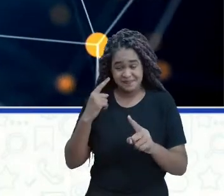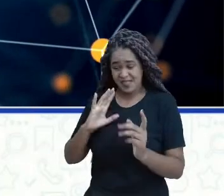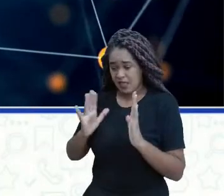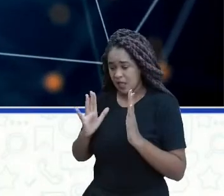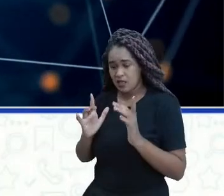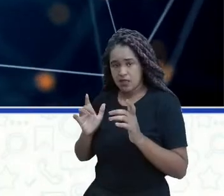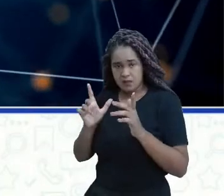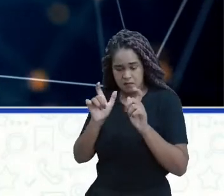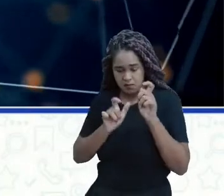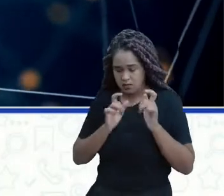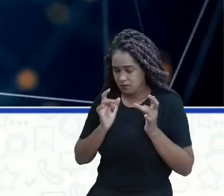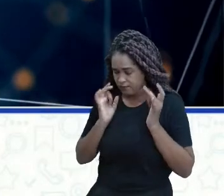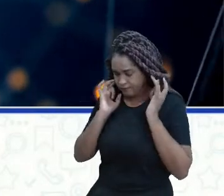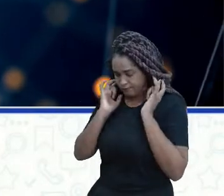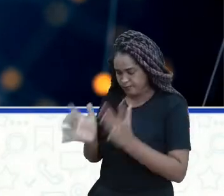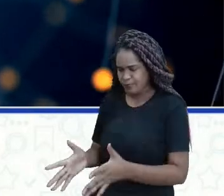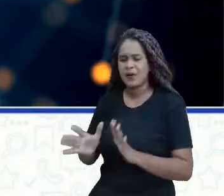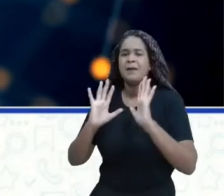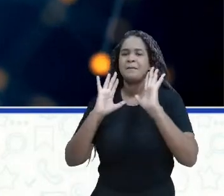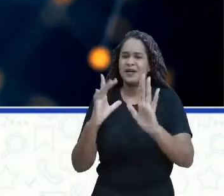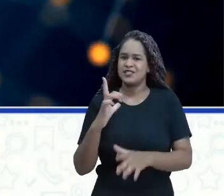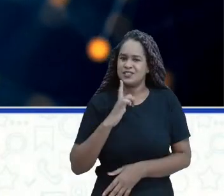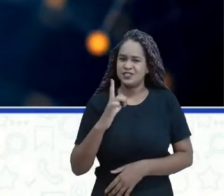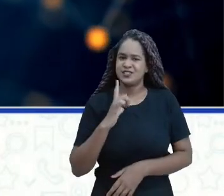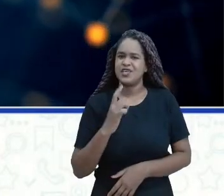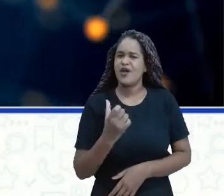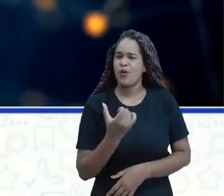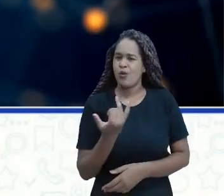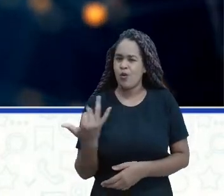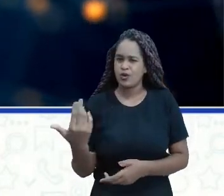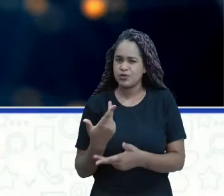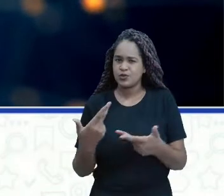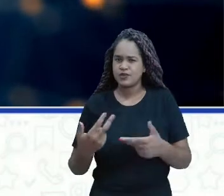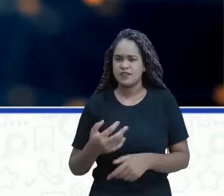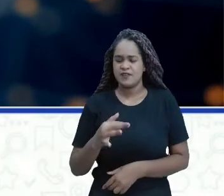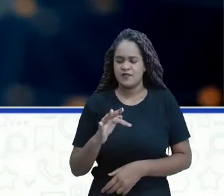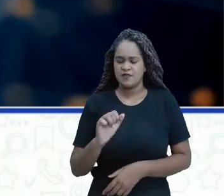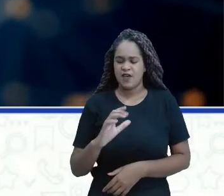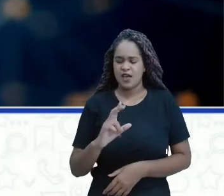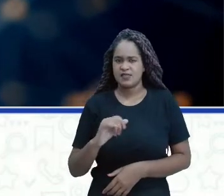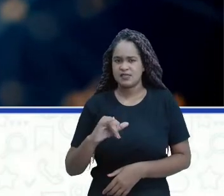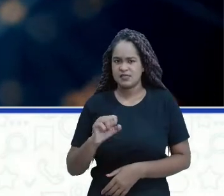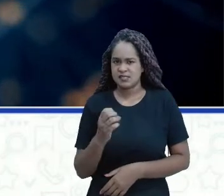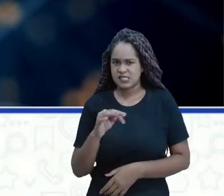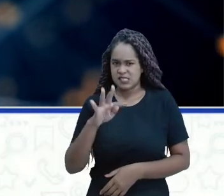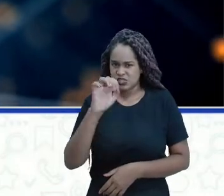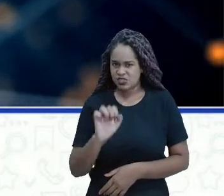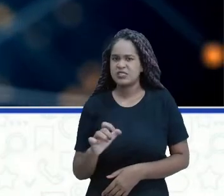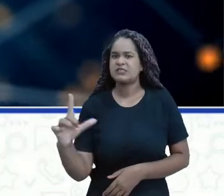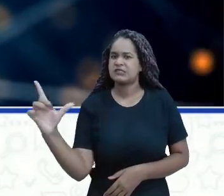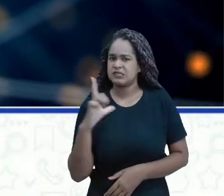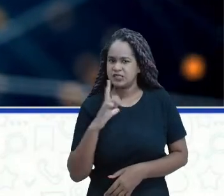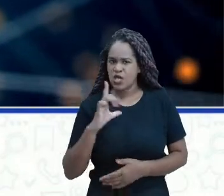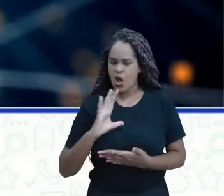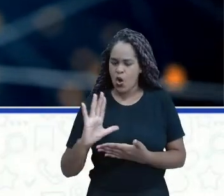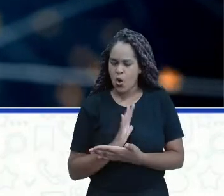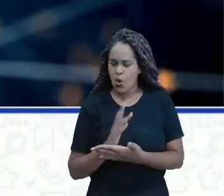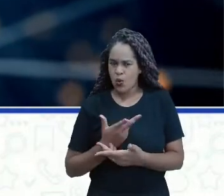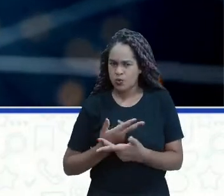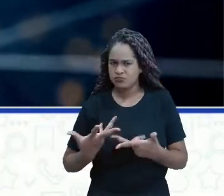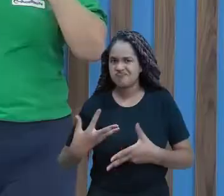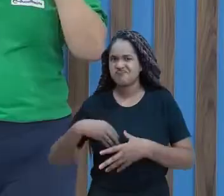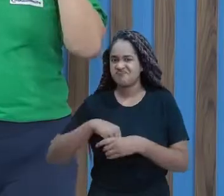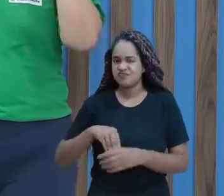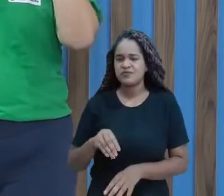atenção, mas ele já tinha os ideais meio fascistas ali dentro do processo das ideias do futurismo, viu, gente? Embora ele